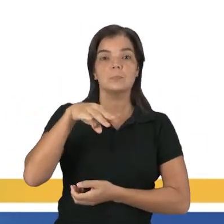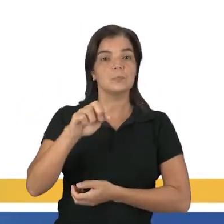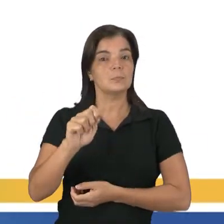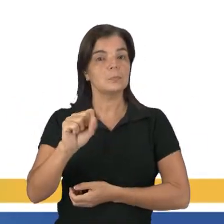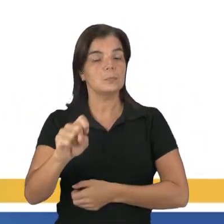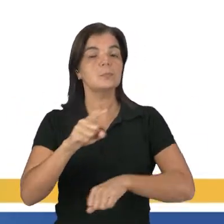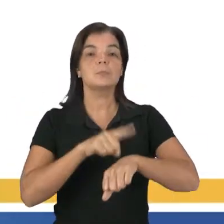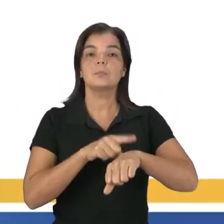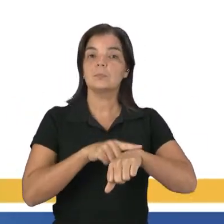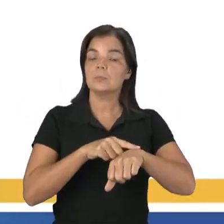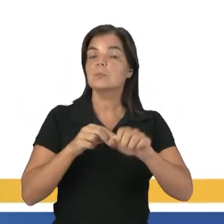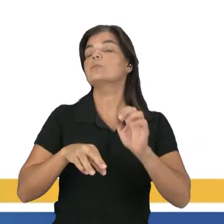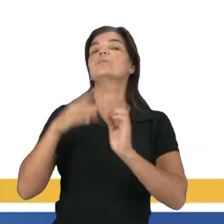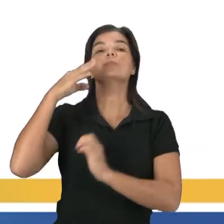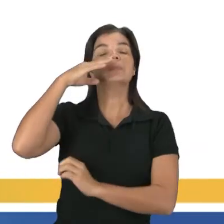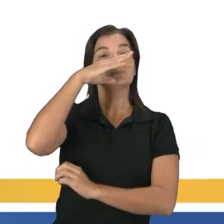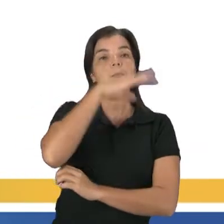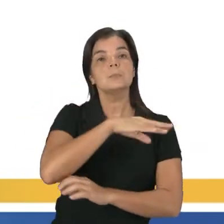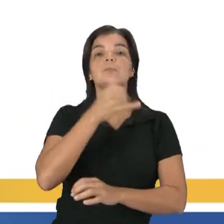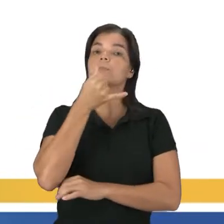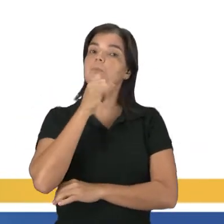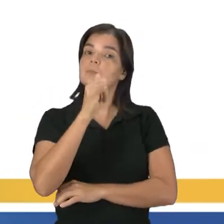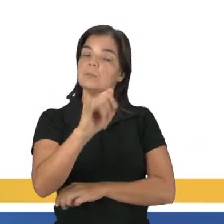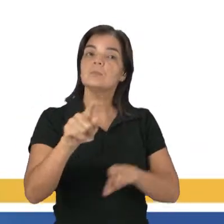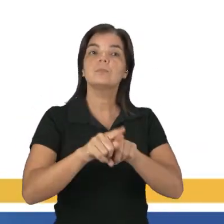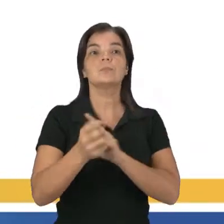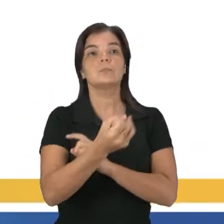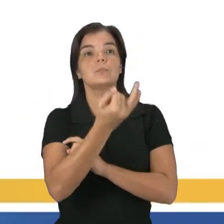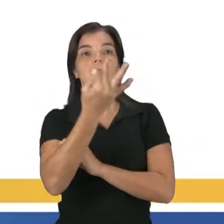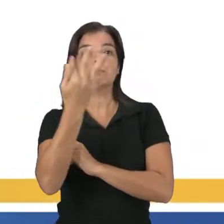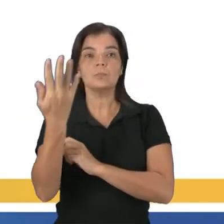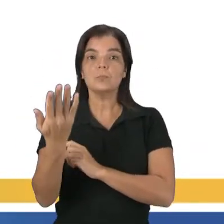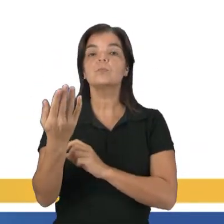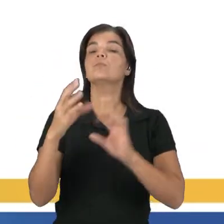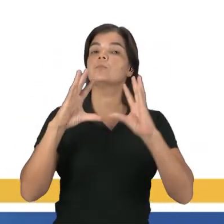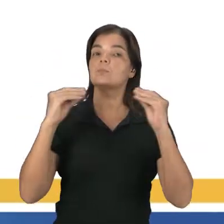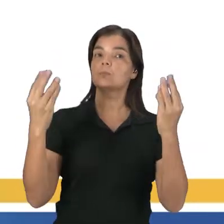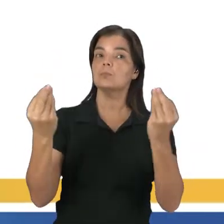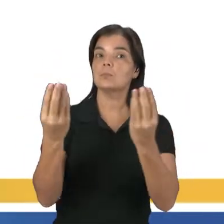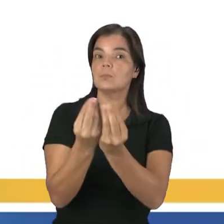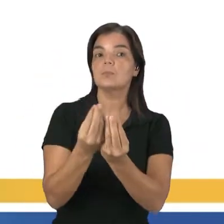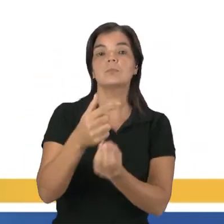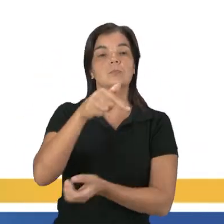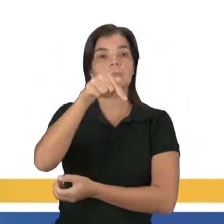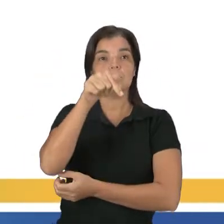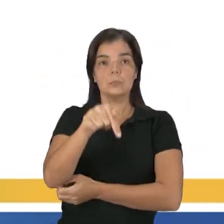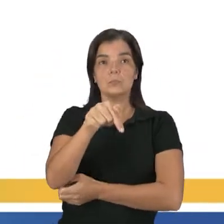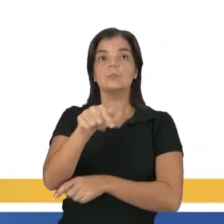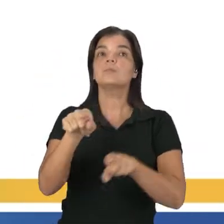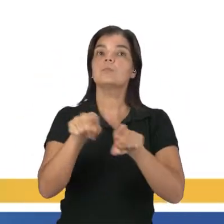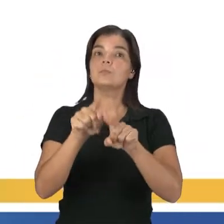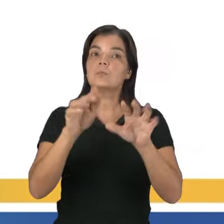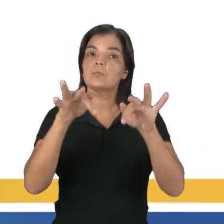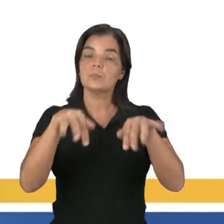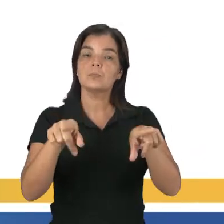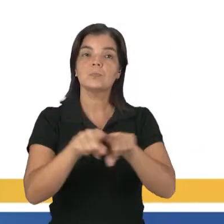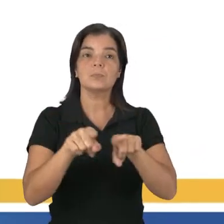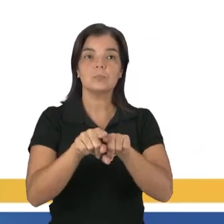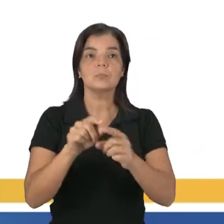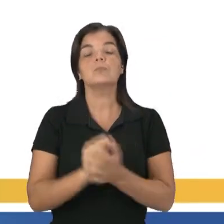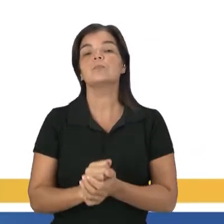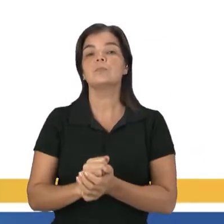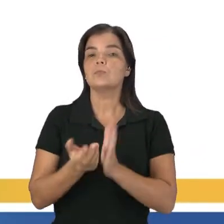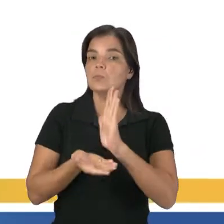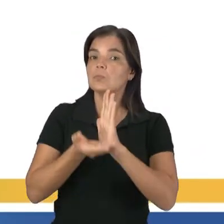massa, tempo, temperatura, corrente elétrica, quantidade de substância, que na verdade são as 7 padrões, finalizando com intensidade